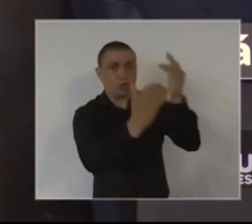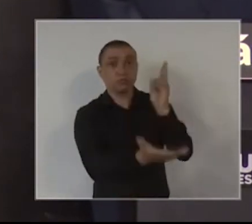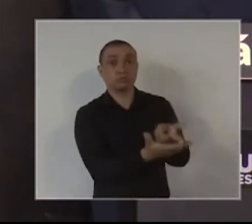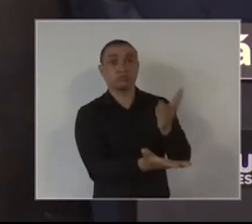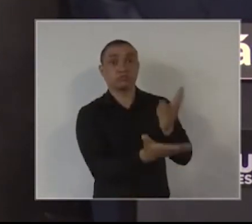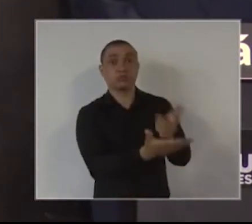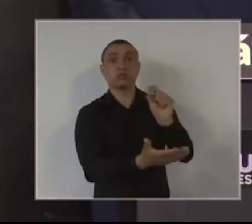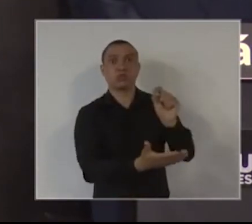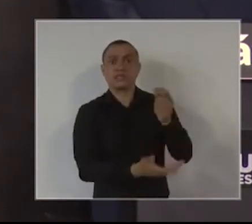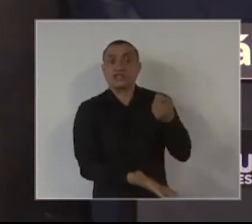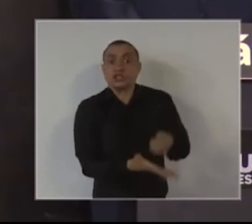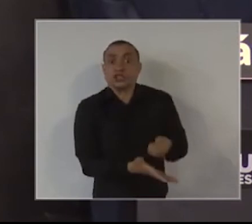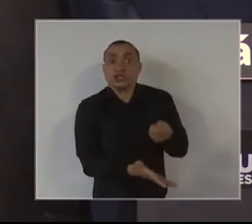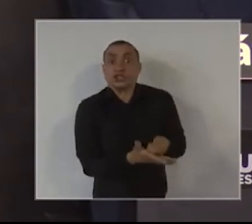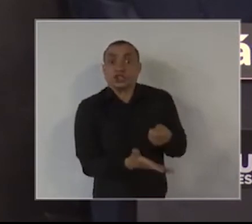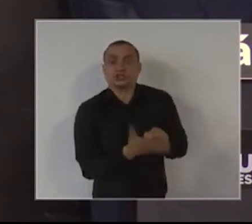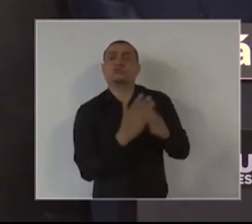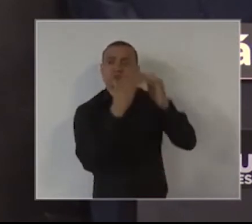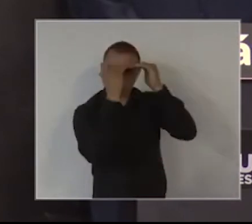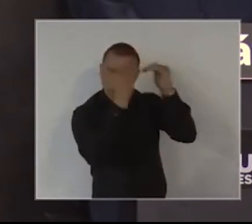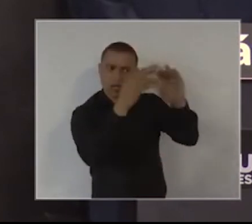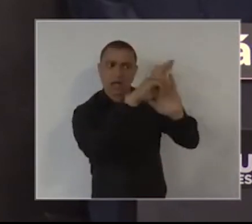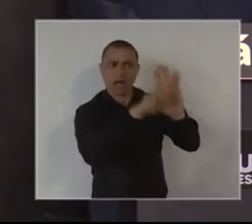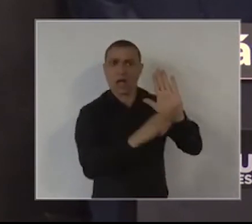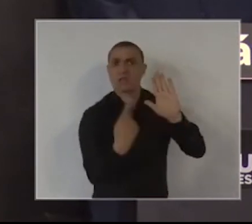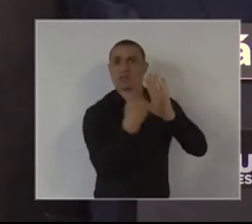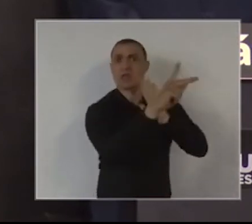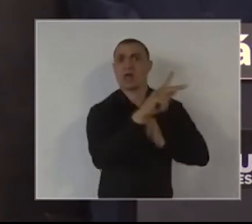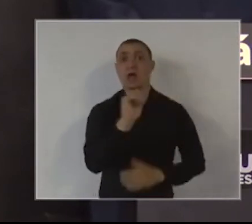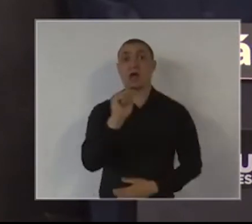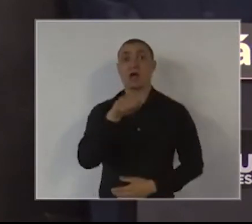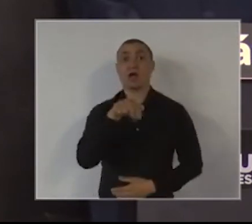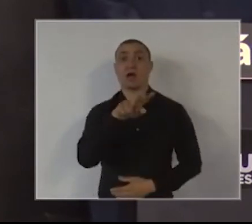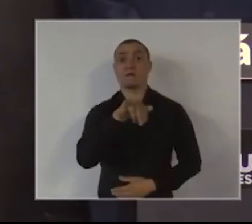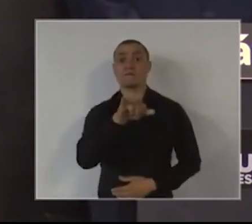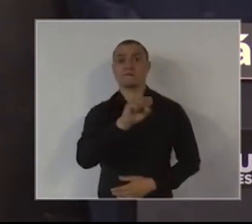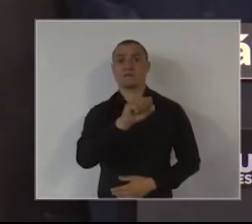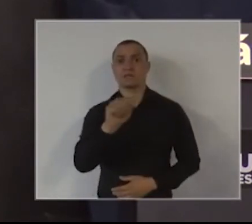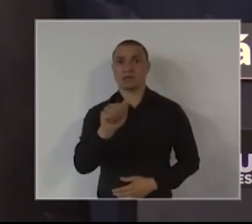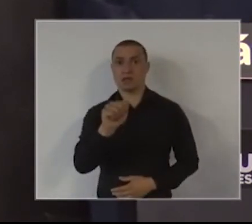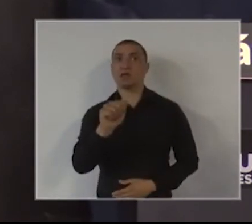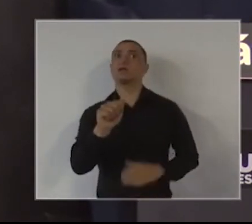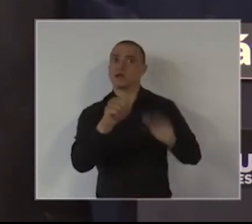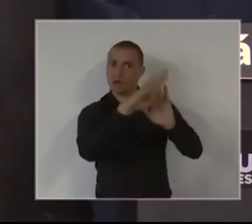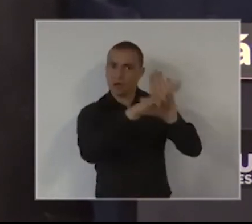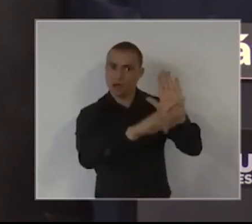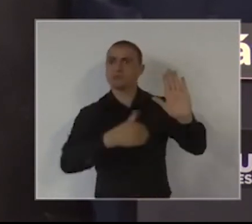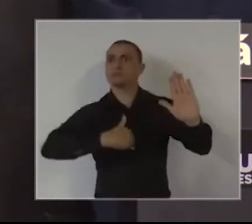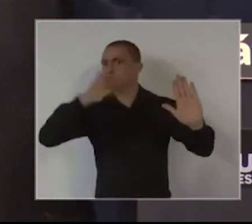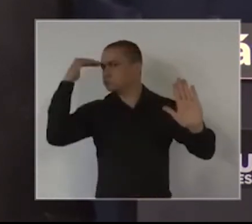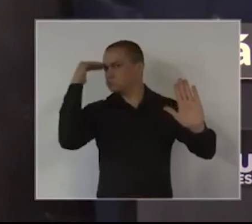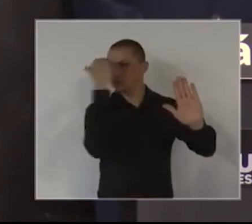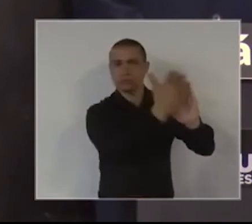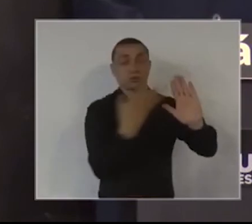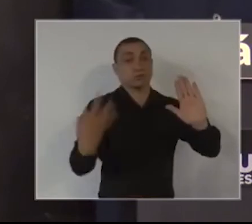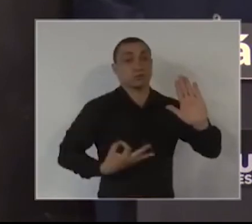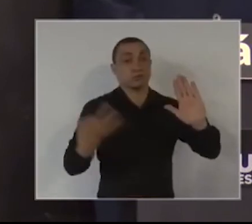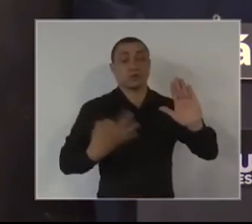seguir rigorosamente os protocolos da Anvisa, Agência Nacional de Vigilância Sanitária,